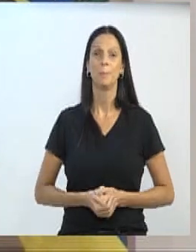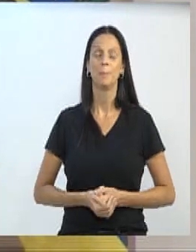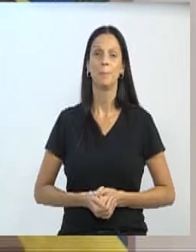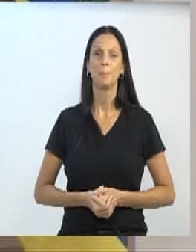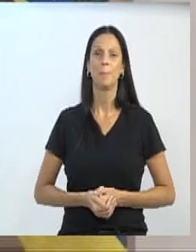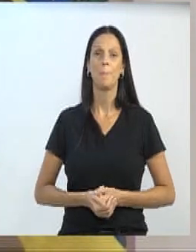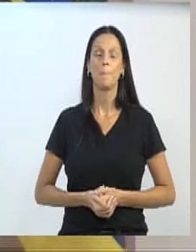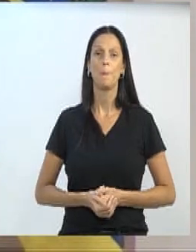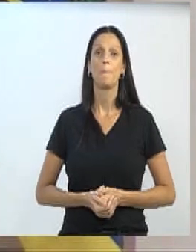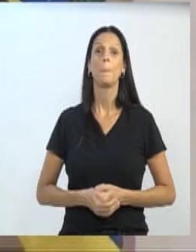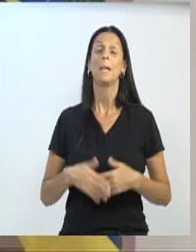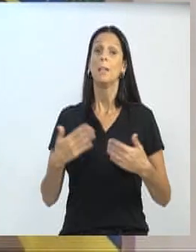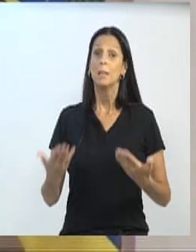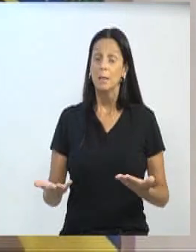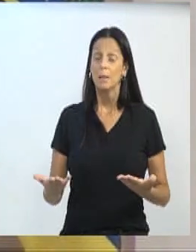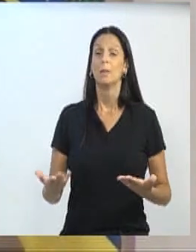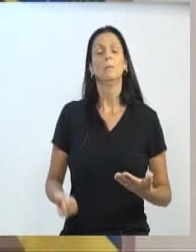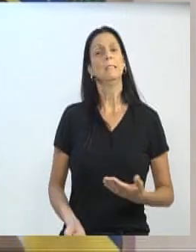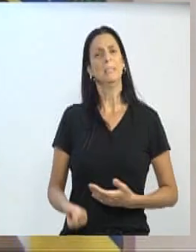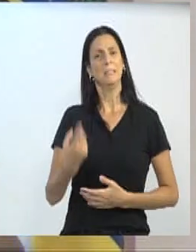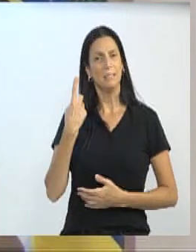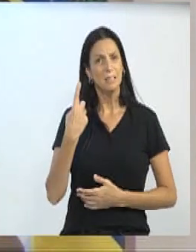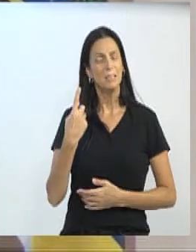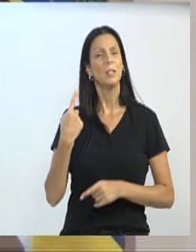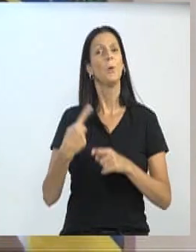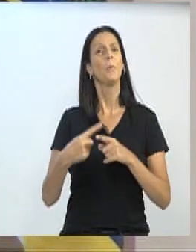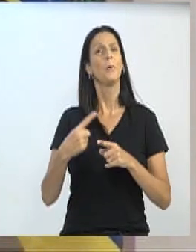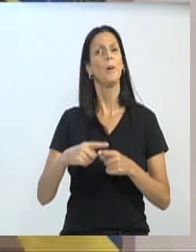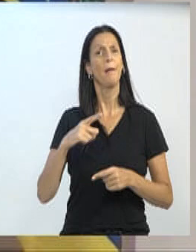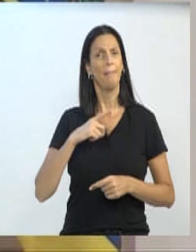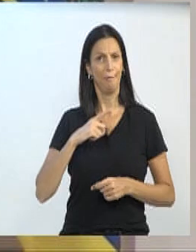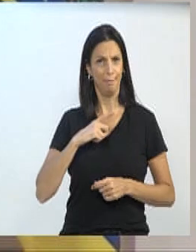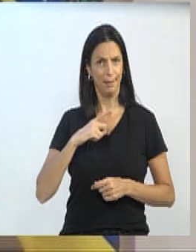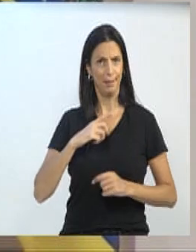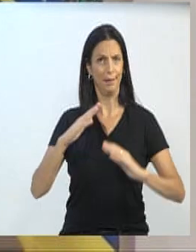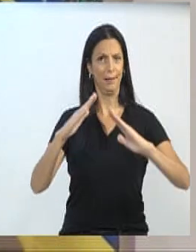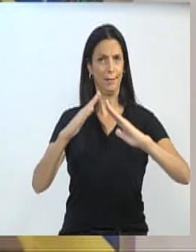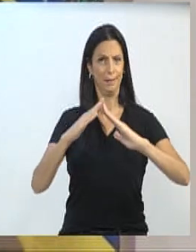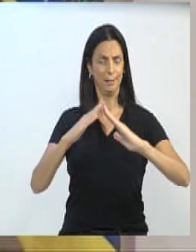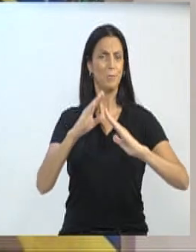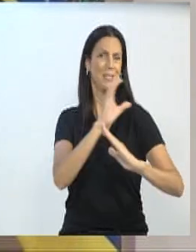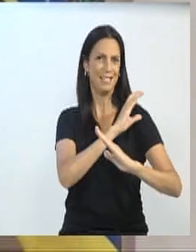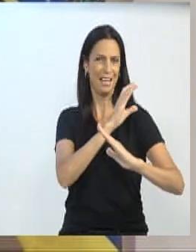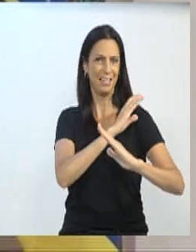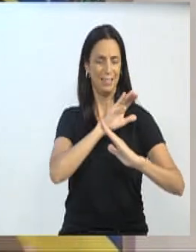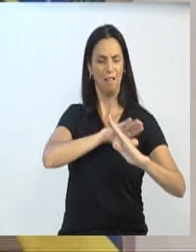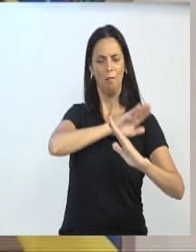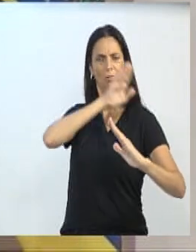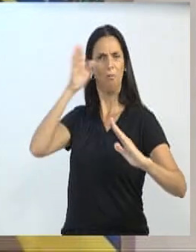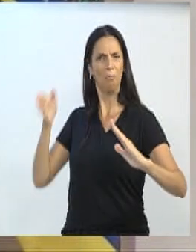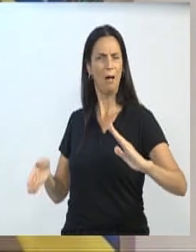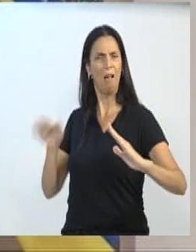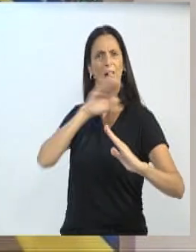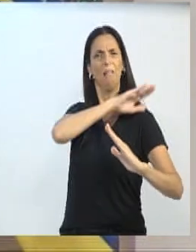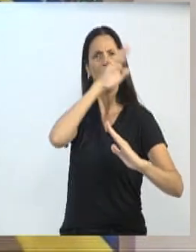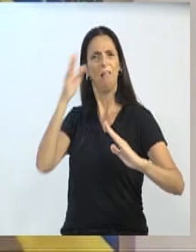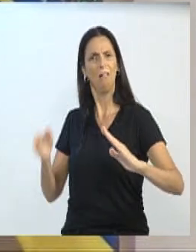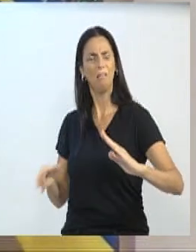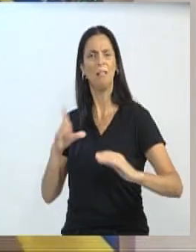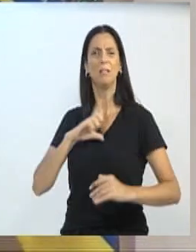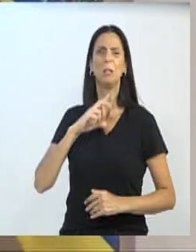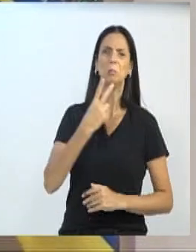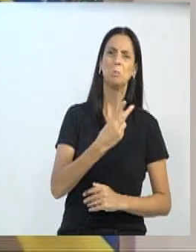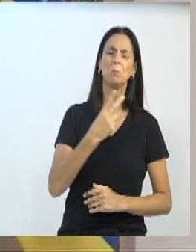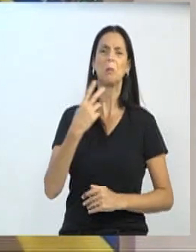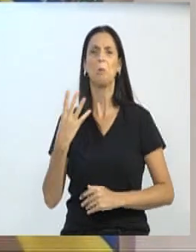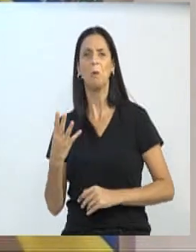beira do Maurício e é estranho porque fica lá um barranco que é perigoso para as crianças um espaço que tem duas três quatro salas que poderia